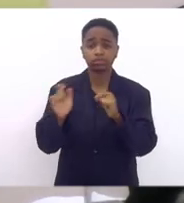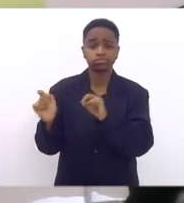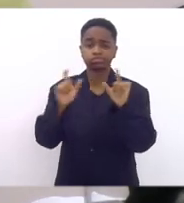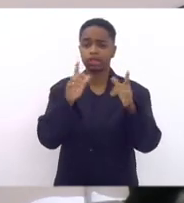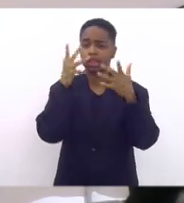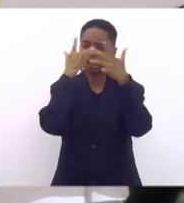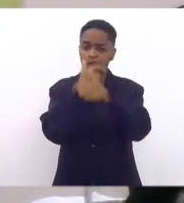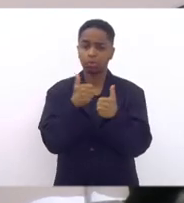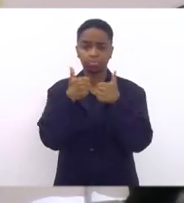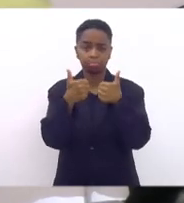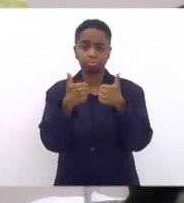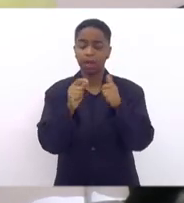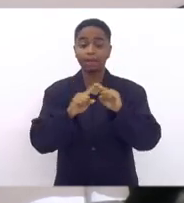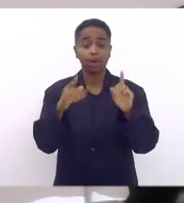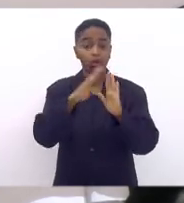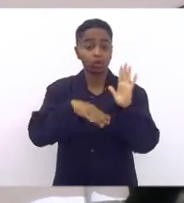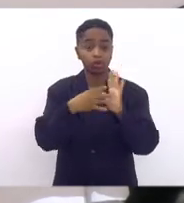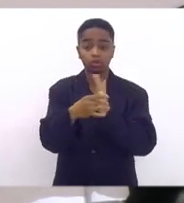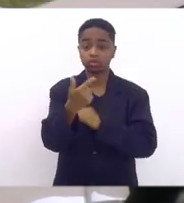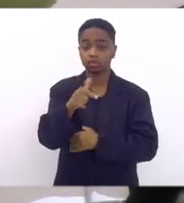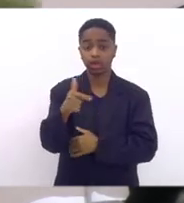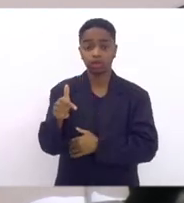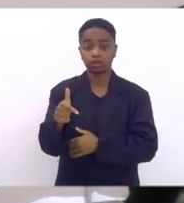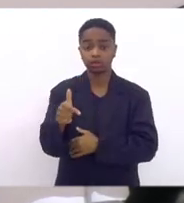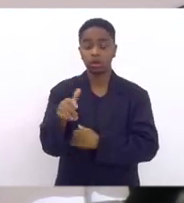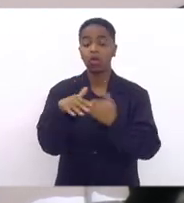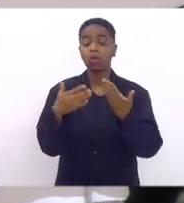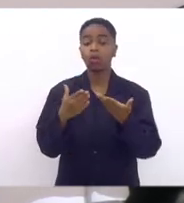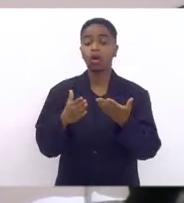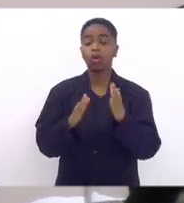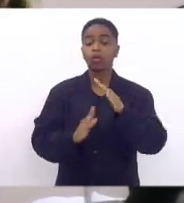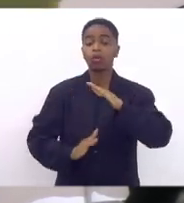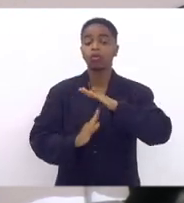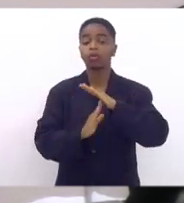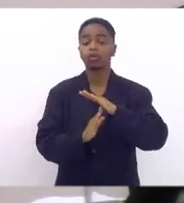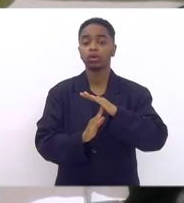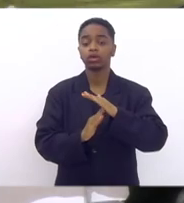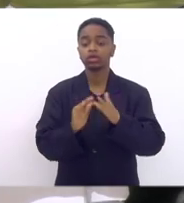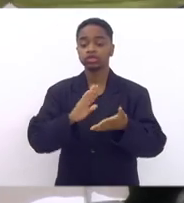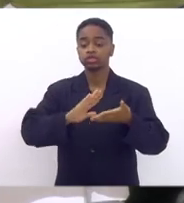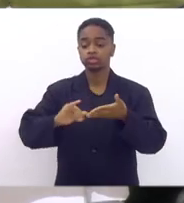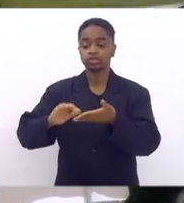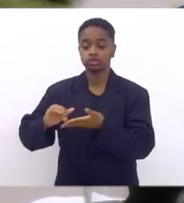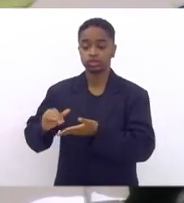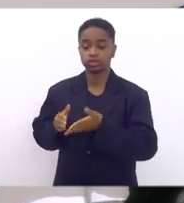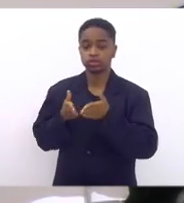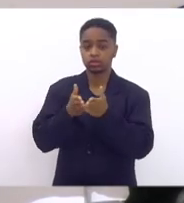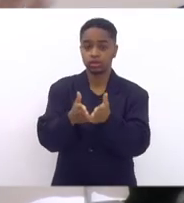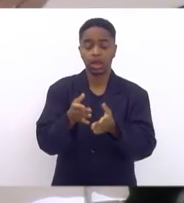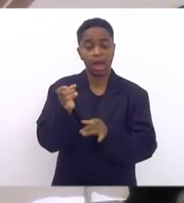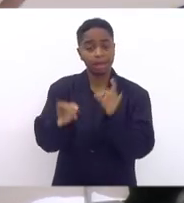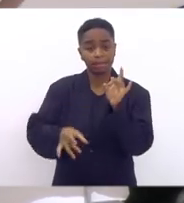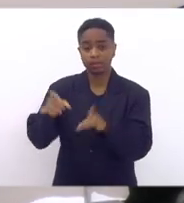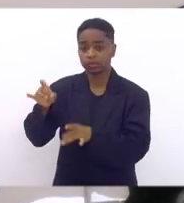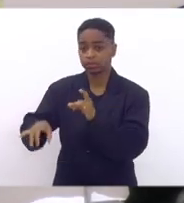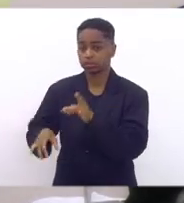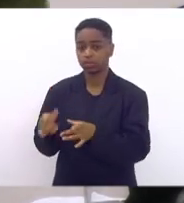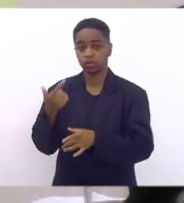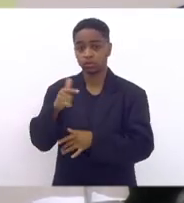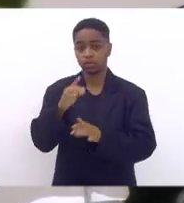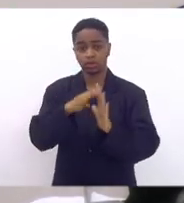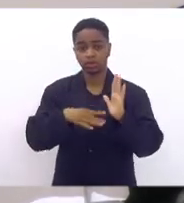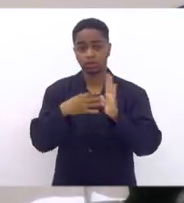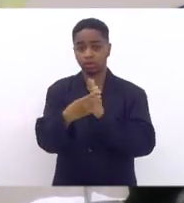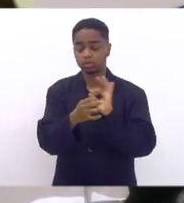tal qual cronograma nenhum Qual o cron prama de retirada dessas embarcações que estão abandonadas na B de Guanabara não tem cronograma nenhum